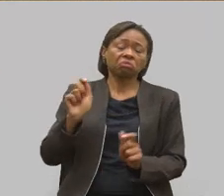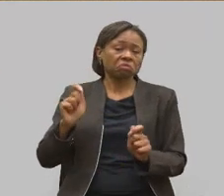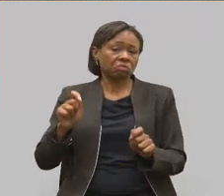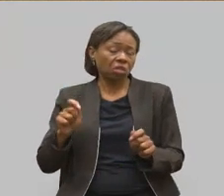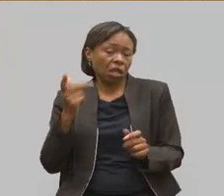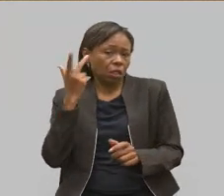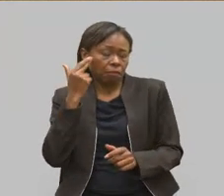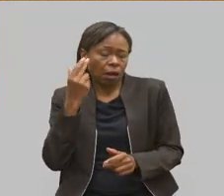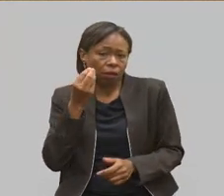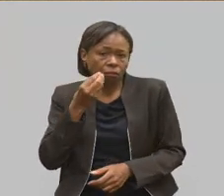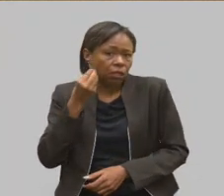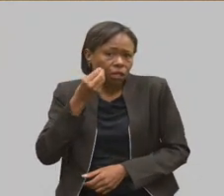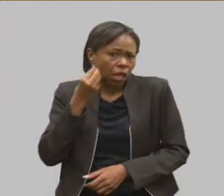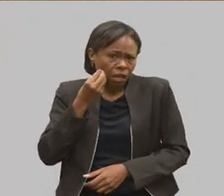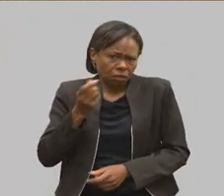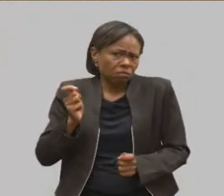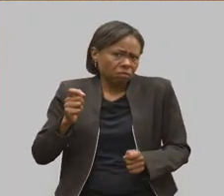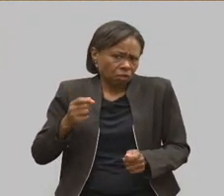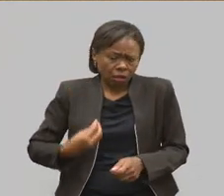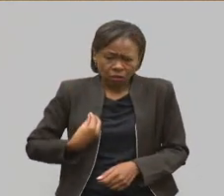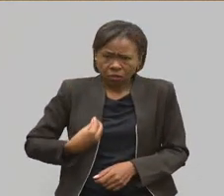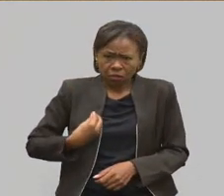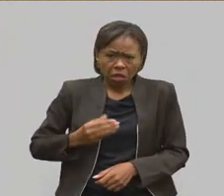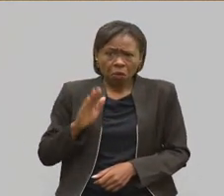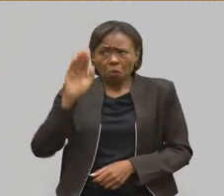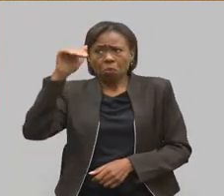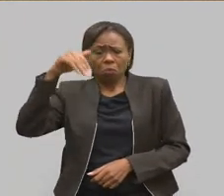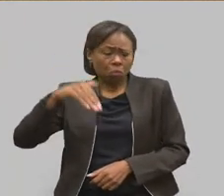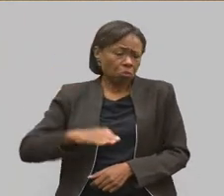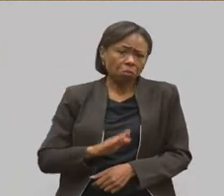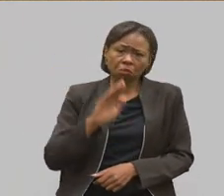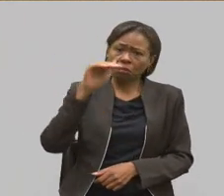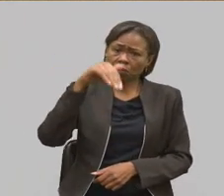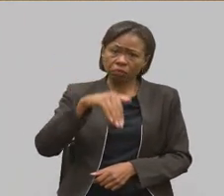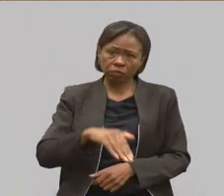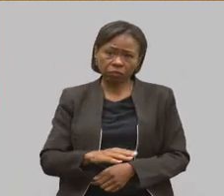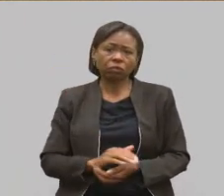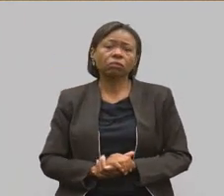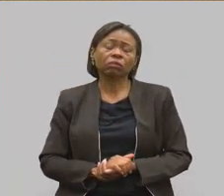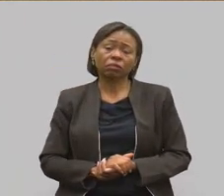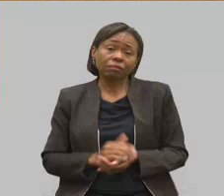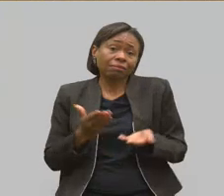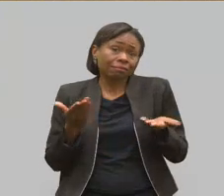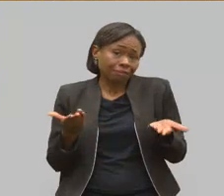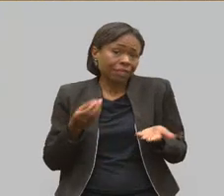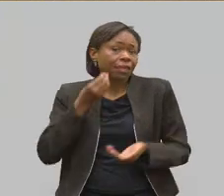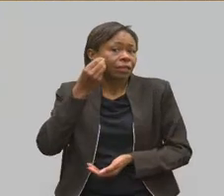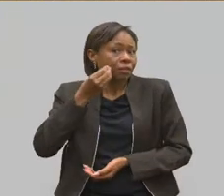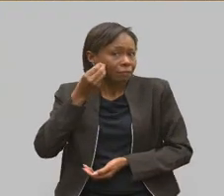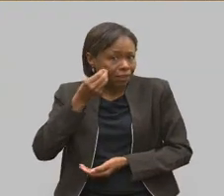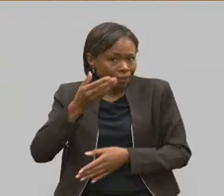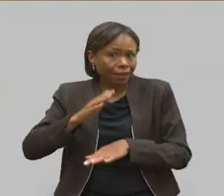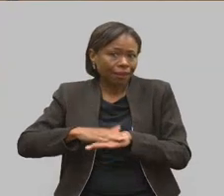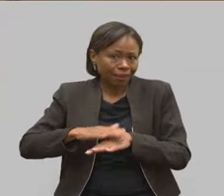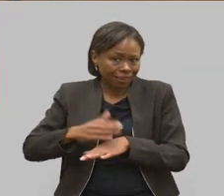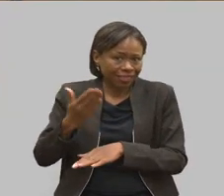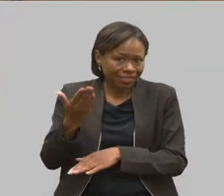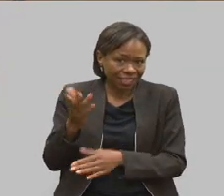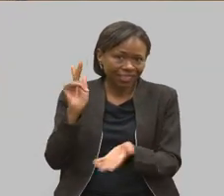conviver com os aclives E declives então são essas experiências